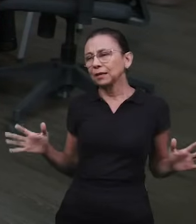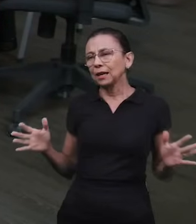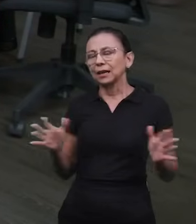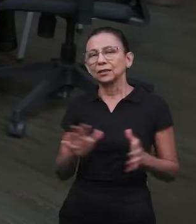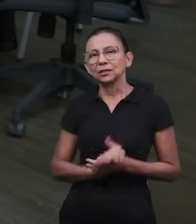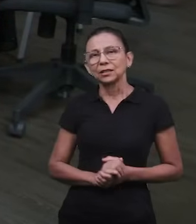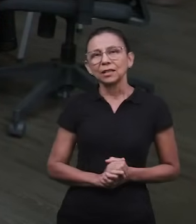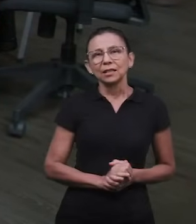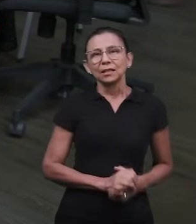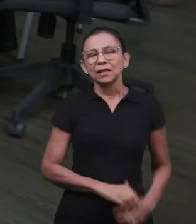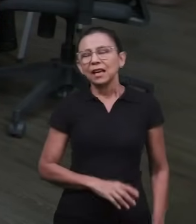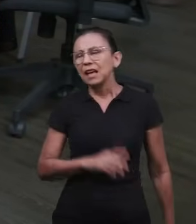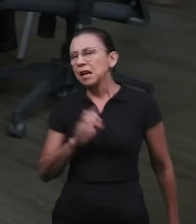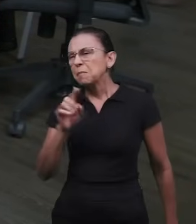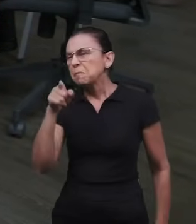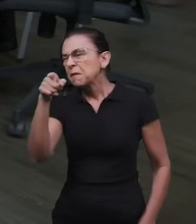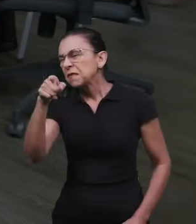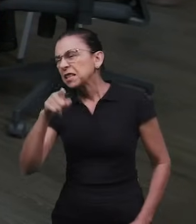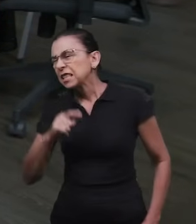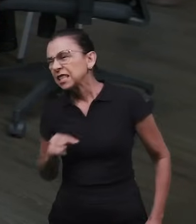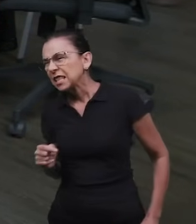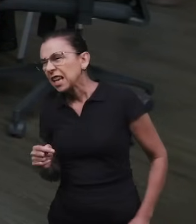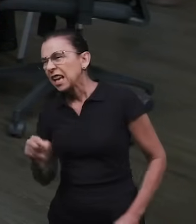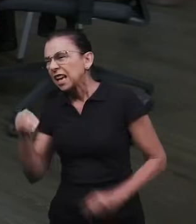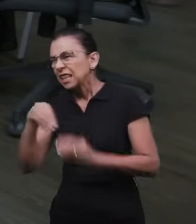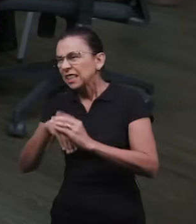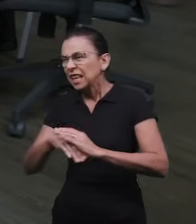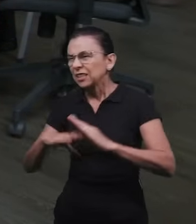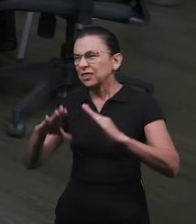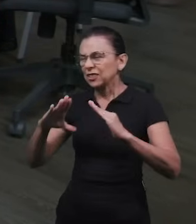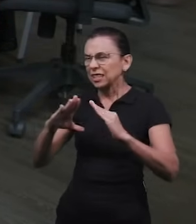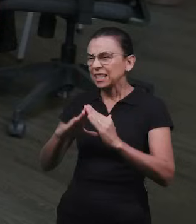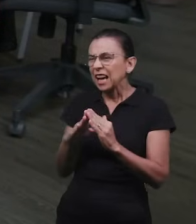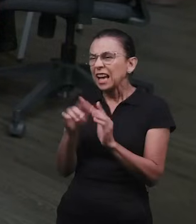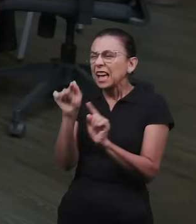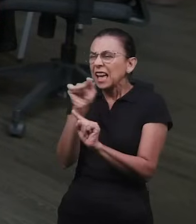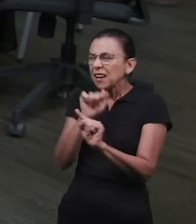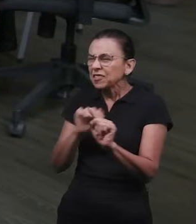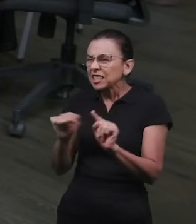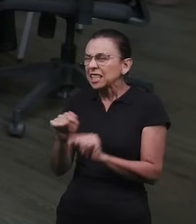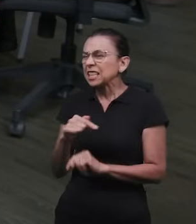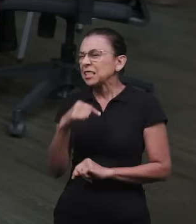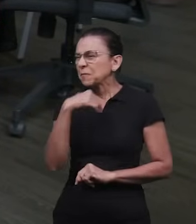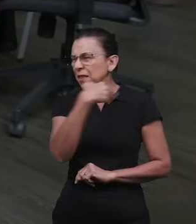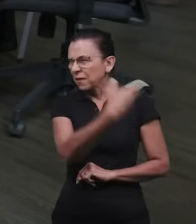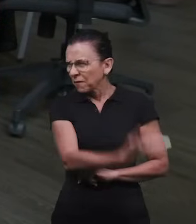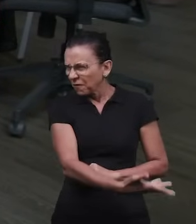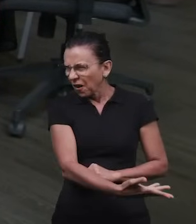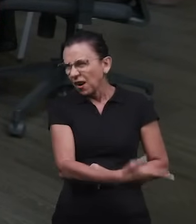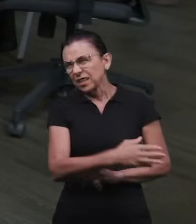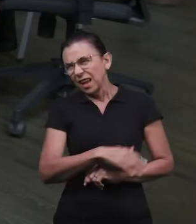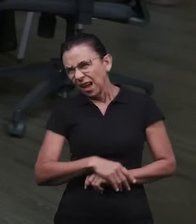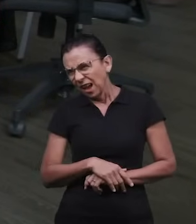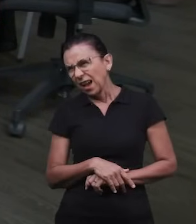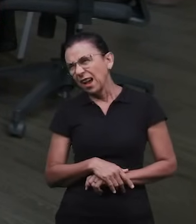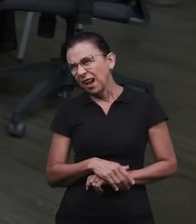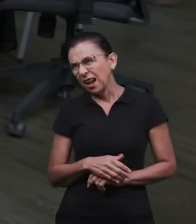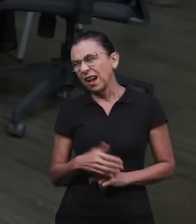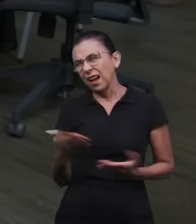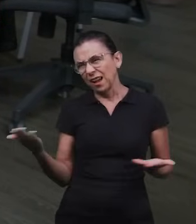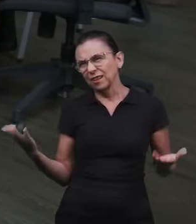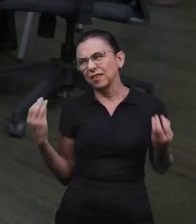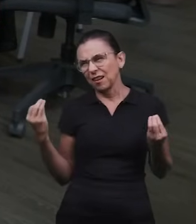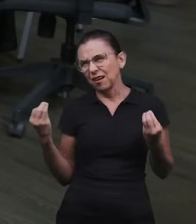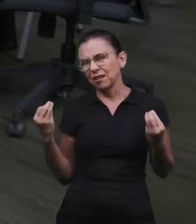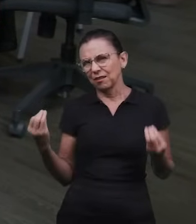Ah, mas você em casa é um santo, na rua, às vezes você fala, até parece, como é que pode em casa você fazer isso quando você